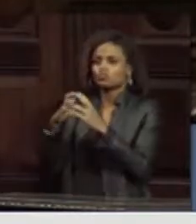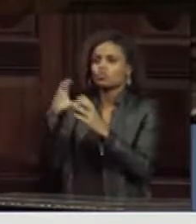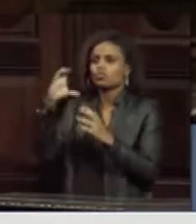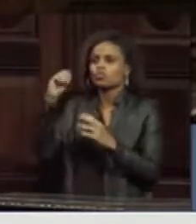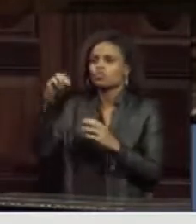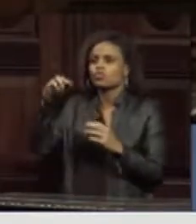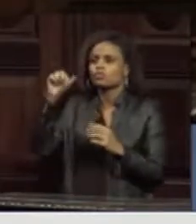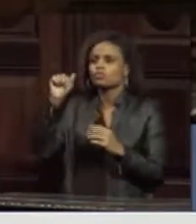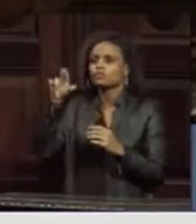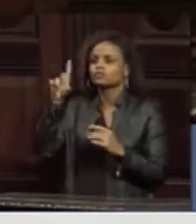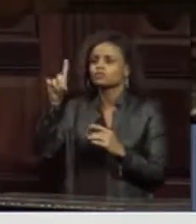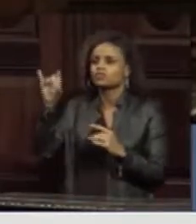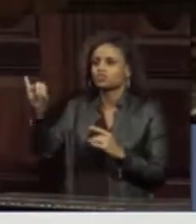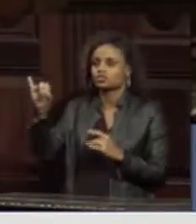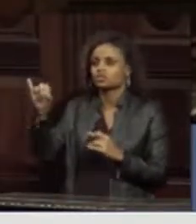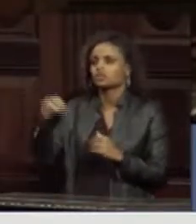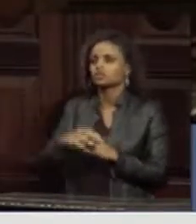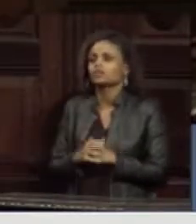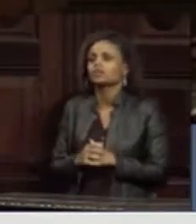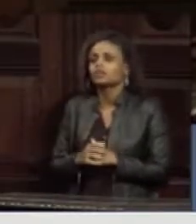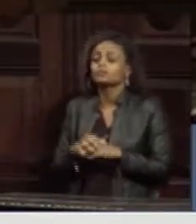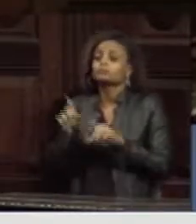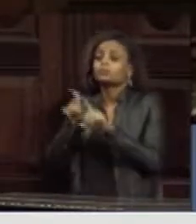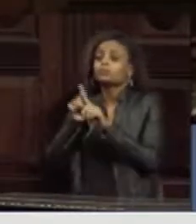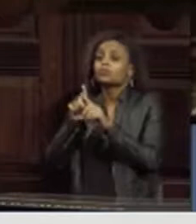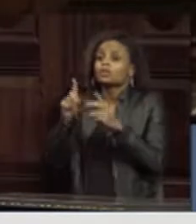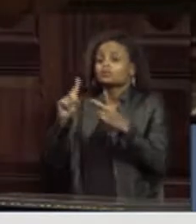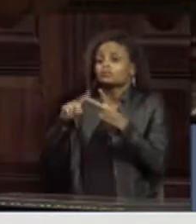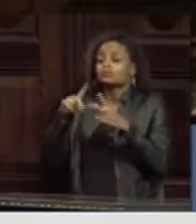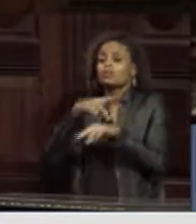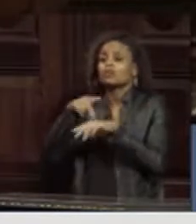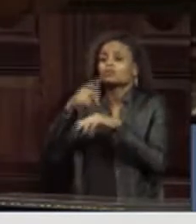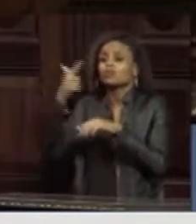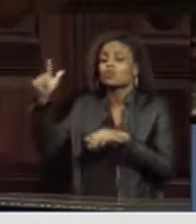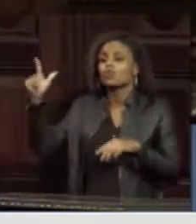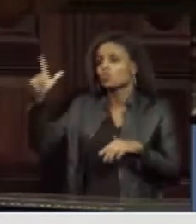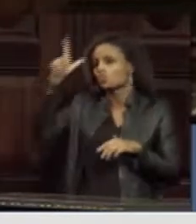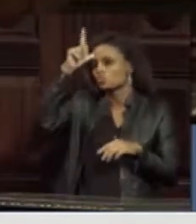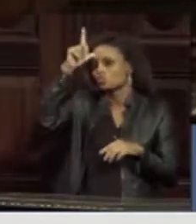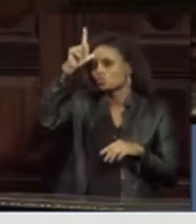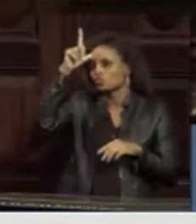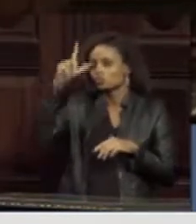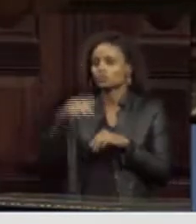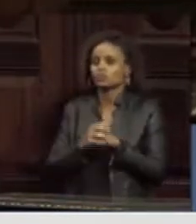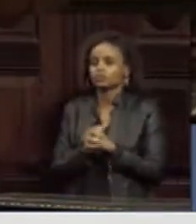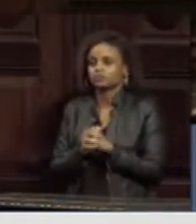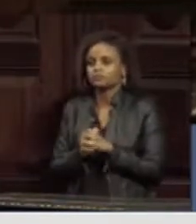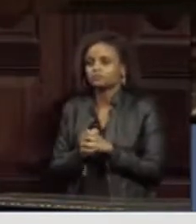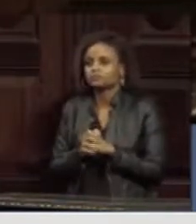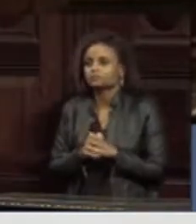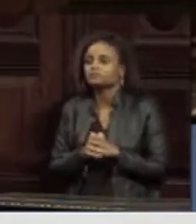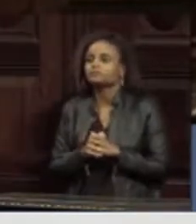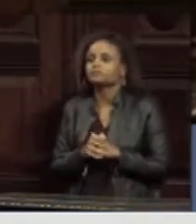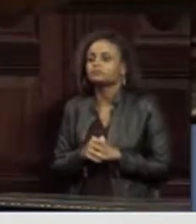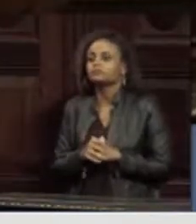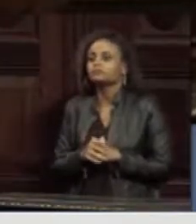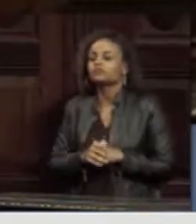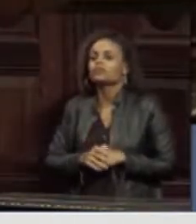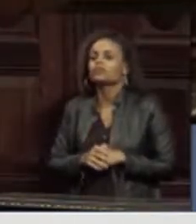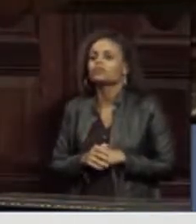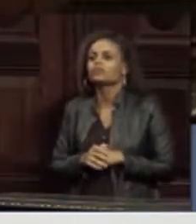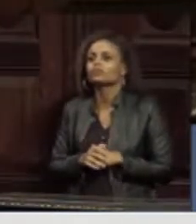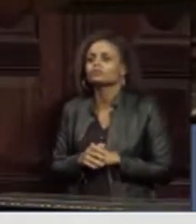O mesmo aconteceu na Alemanha. Claro que na França o mote era o mais